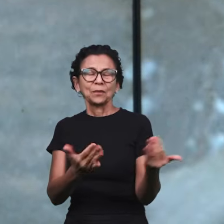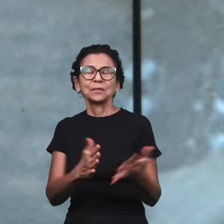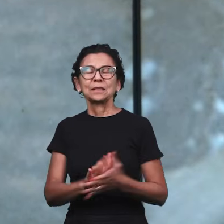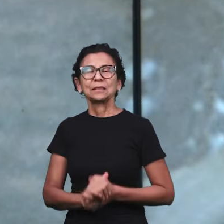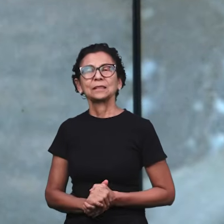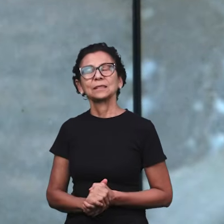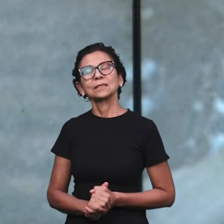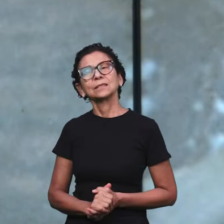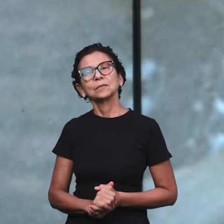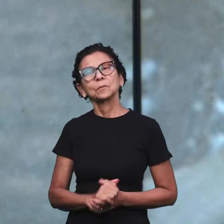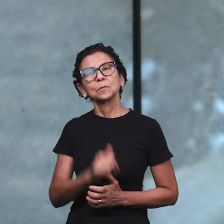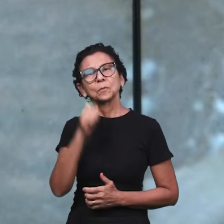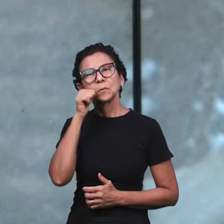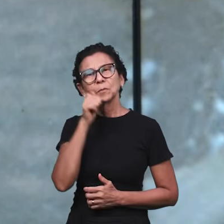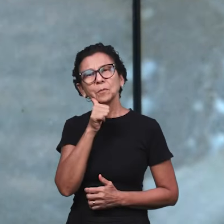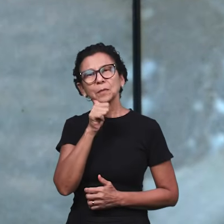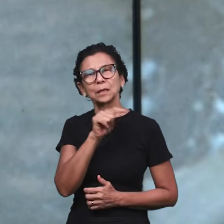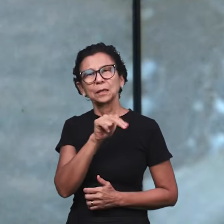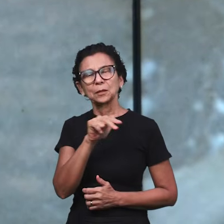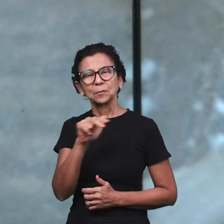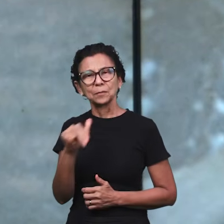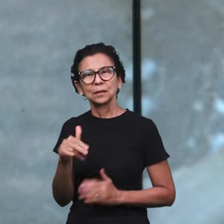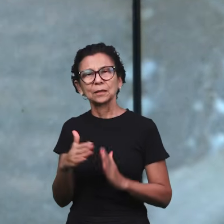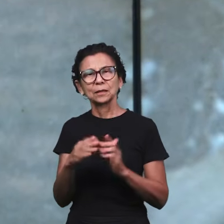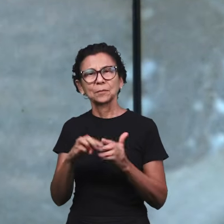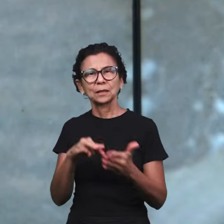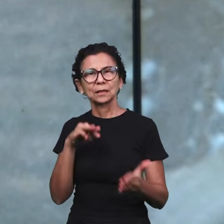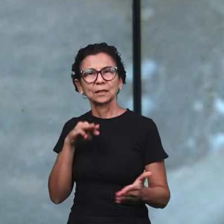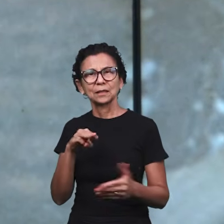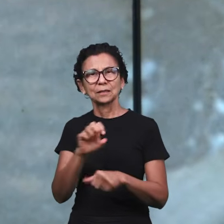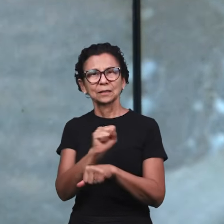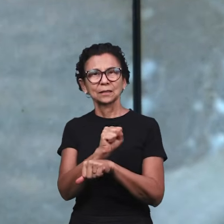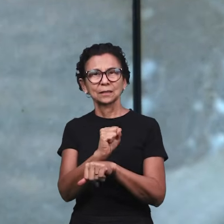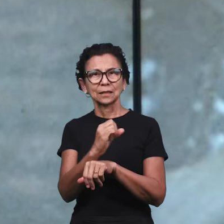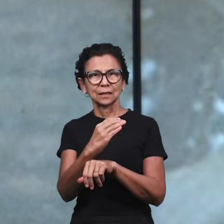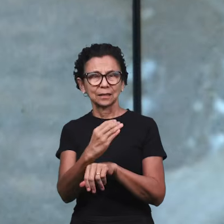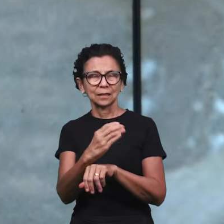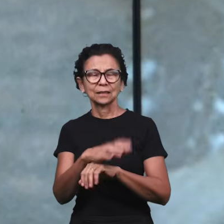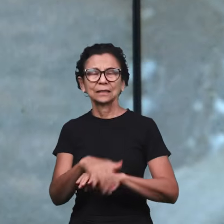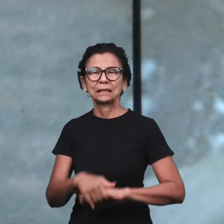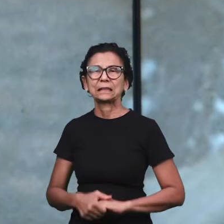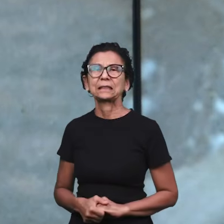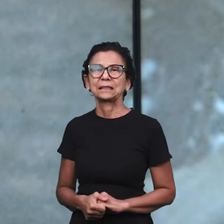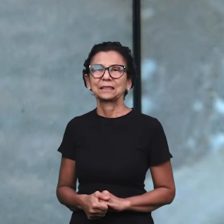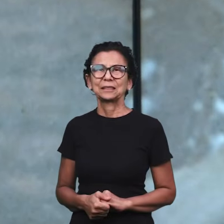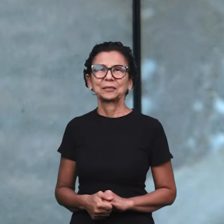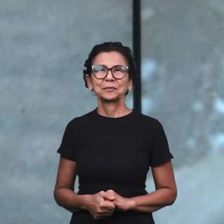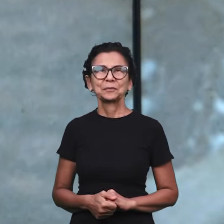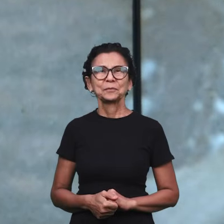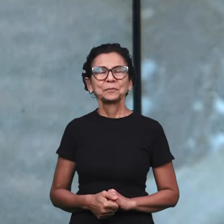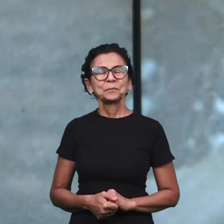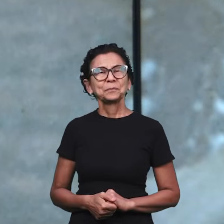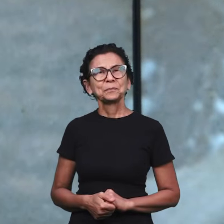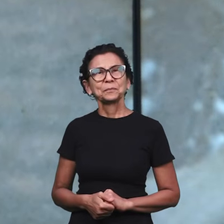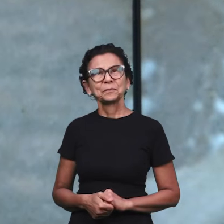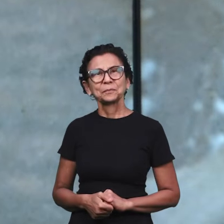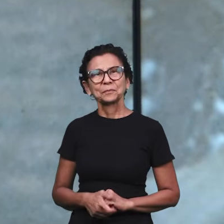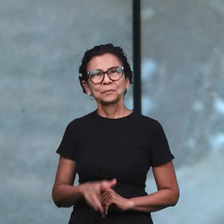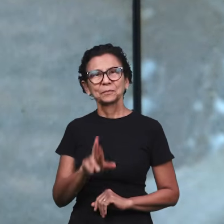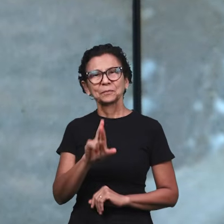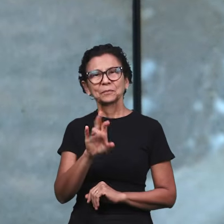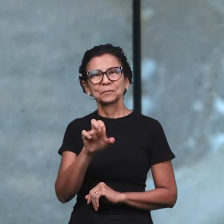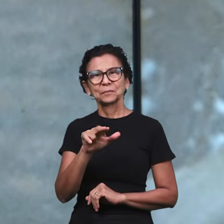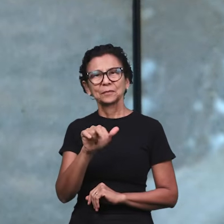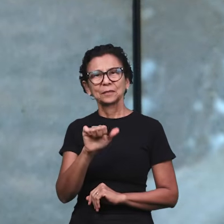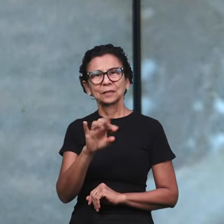participação de uma irmã da Igreja Cristã Maranata, lá em Santa Catarina, a Igreja Jardim Itália. E o nome dela é